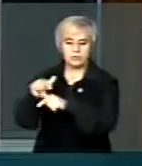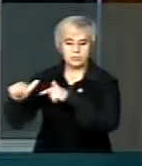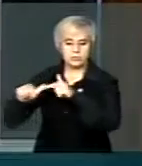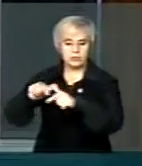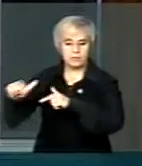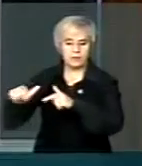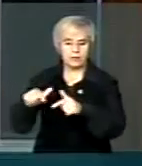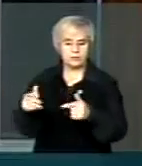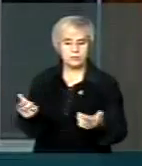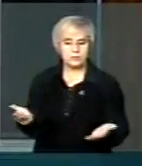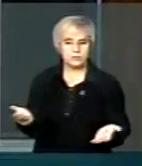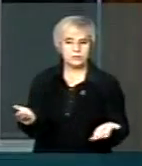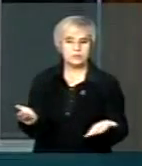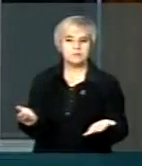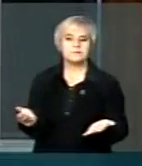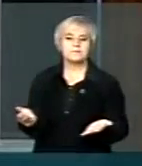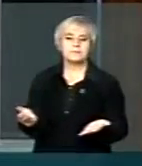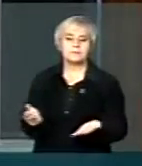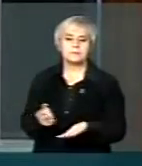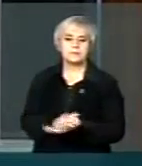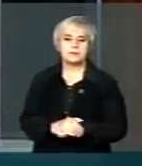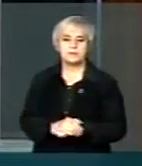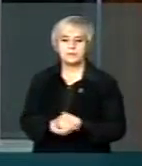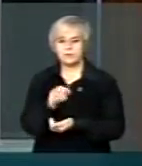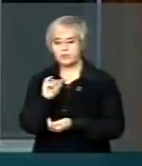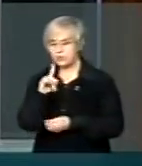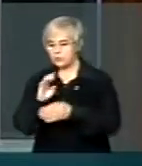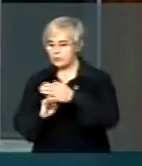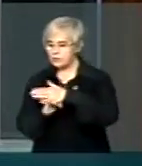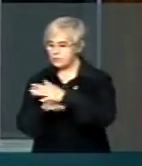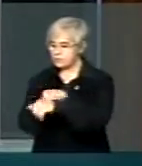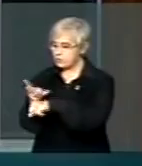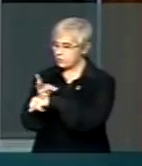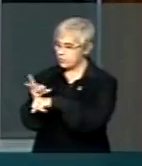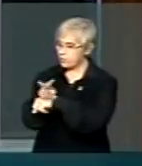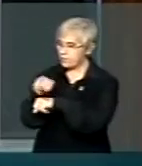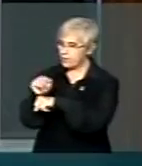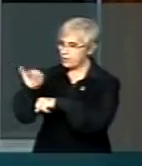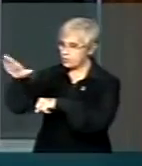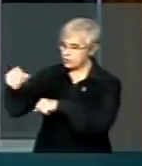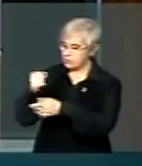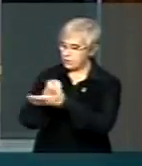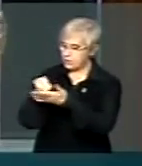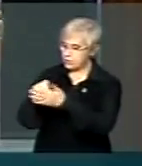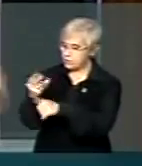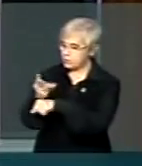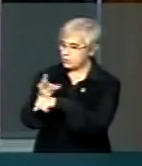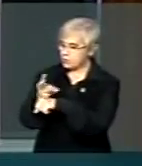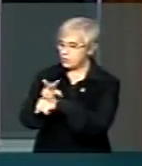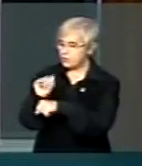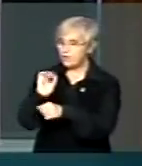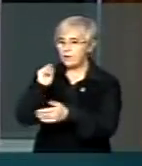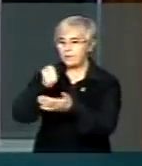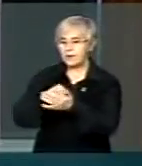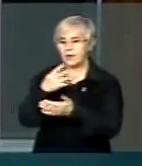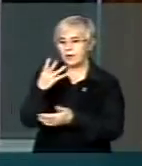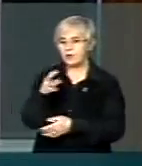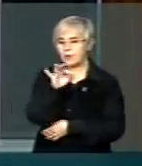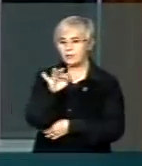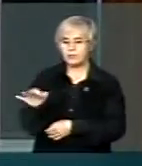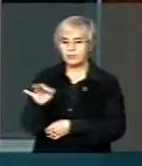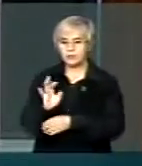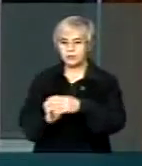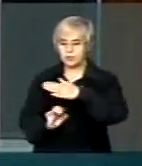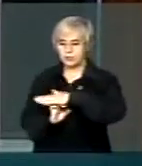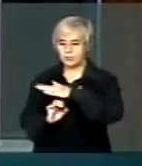só para concluir, senhor presidente, se uma empresa vai terceirizar os seus trabalhadores e vai ter que pagar 4% para a terceirizada